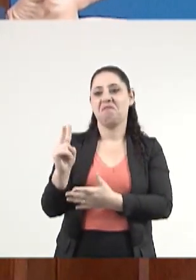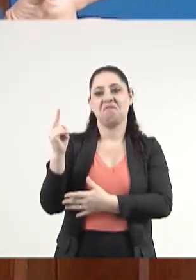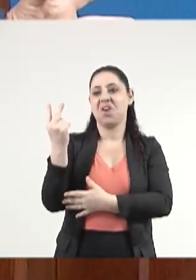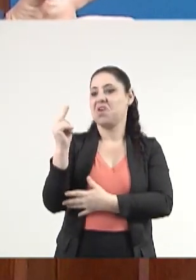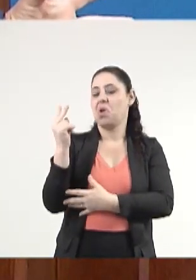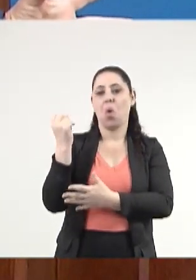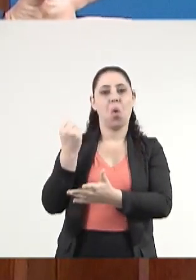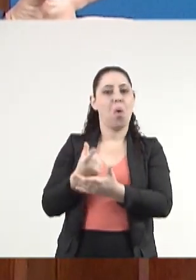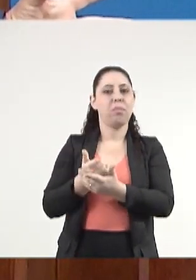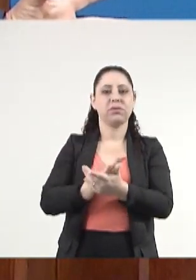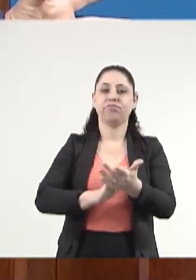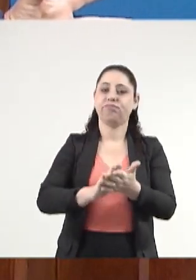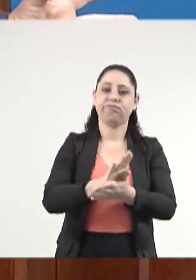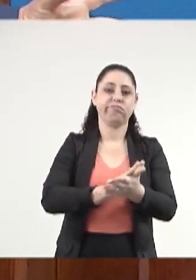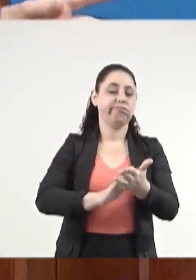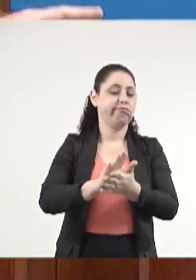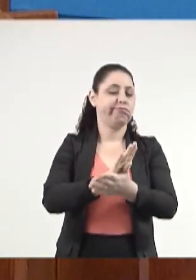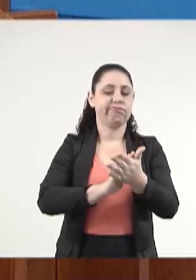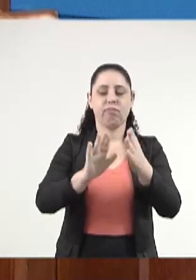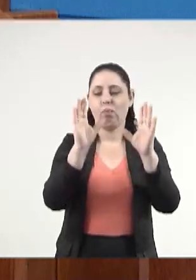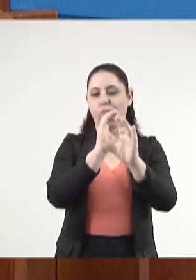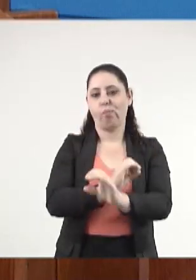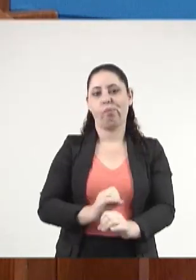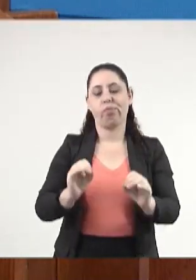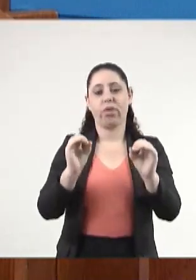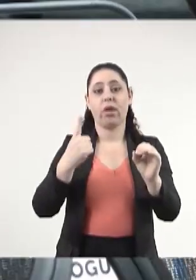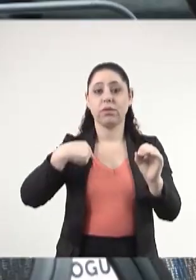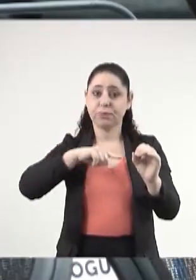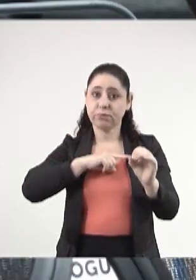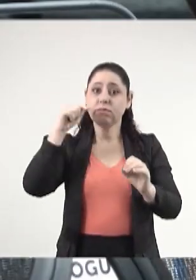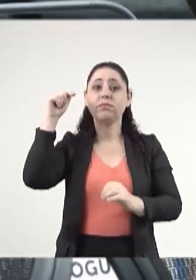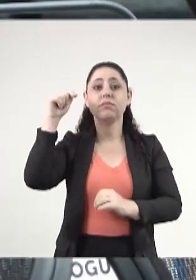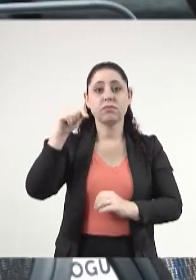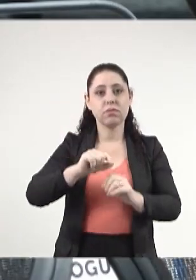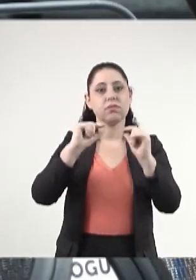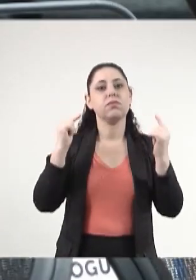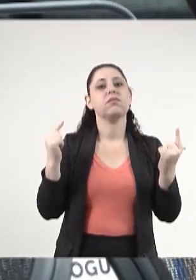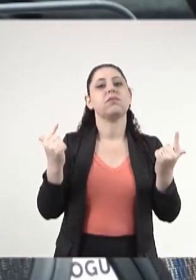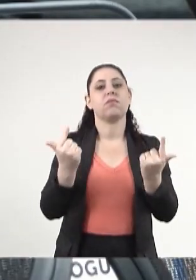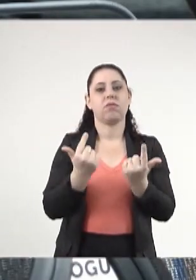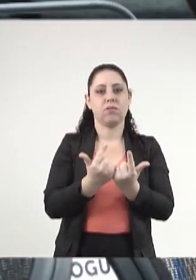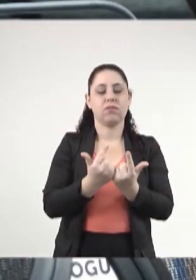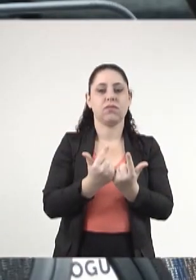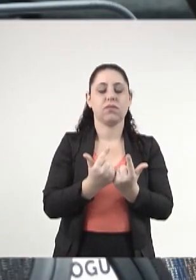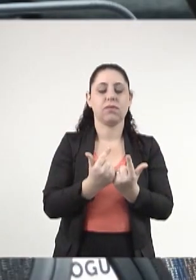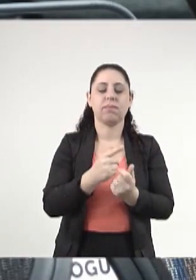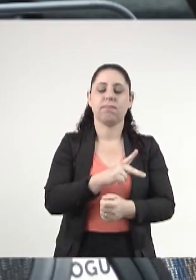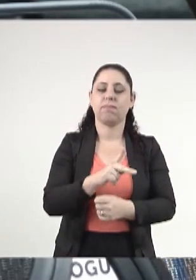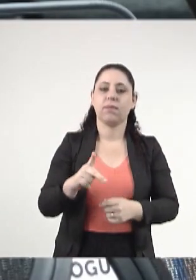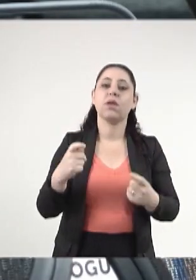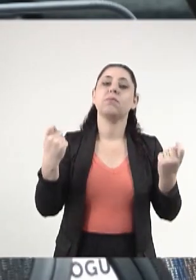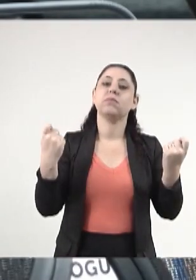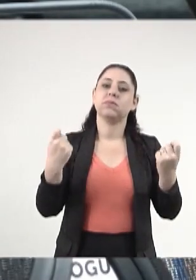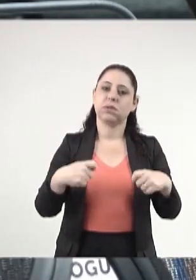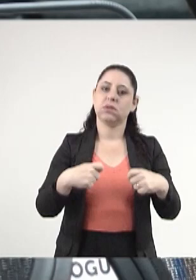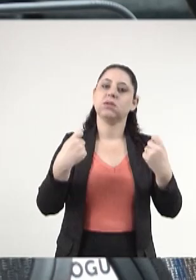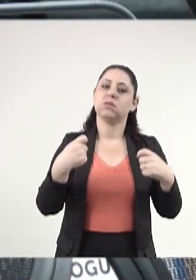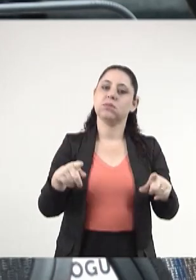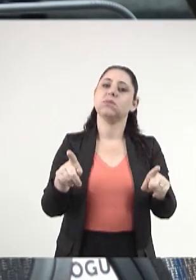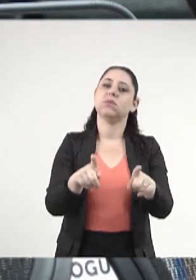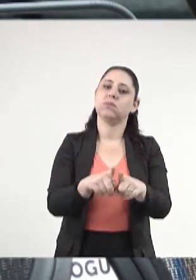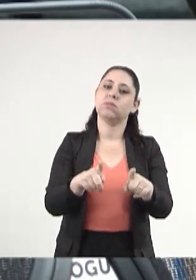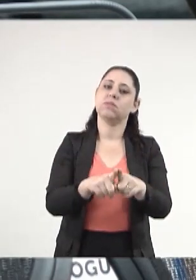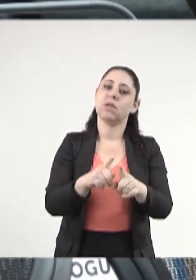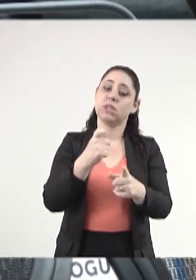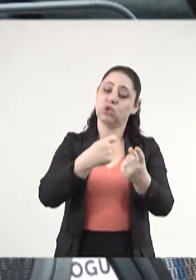valor comercial. Então, nós aqui na Assembleia Legislativa, presidente, precisamos também